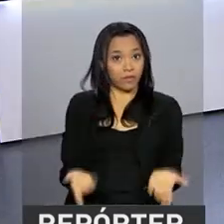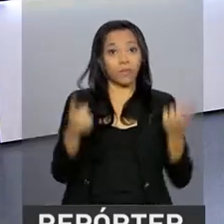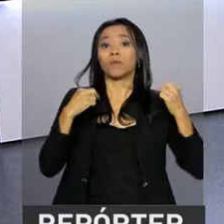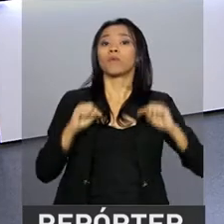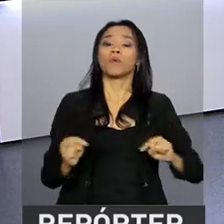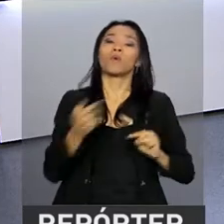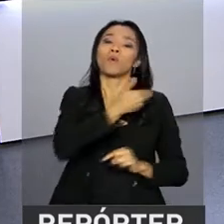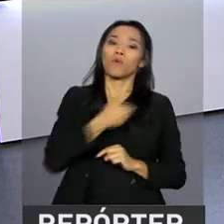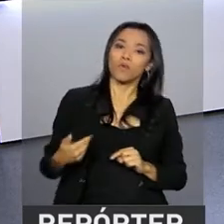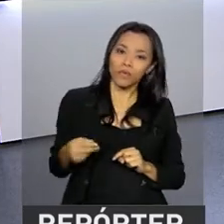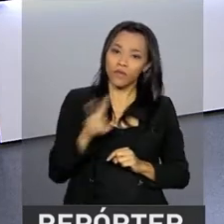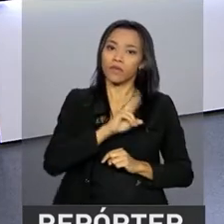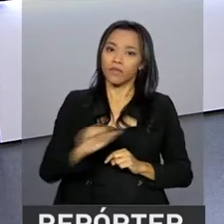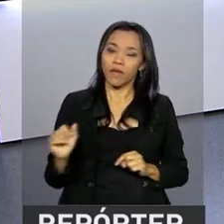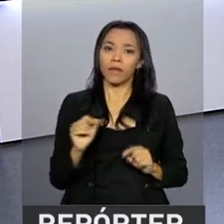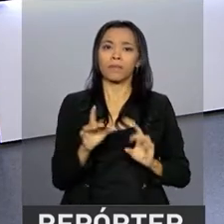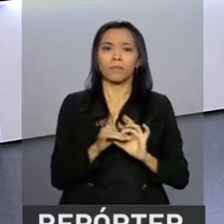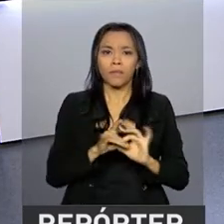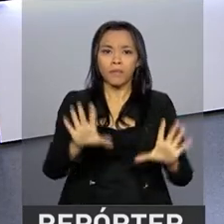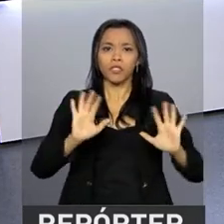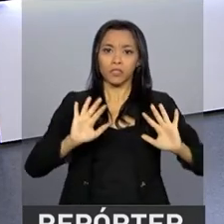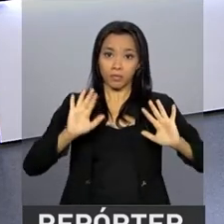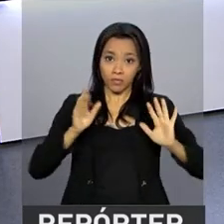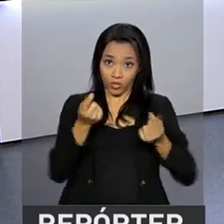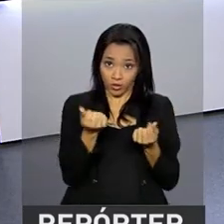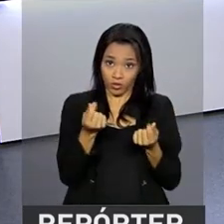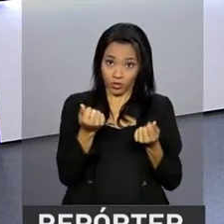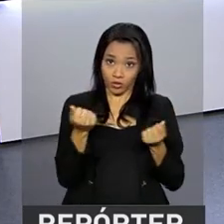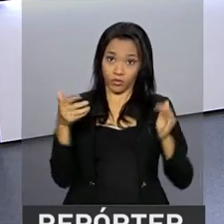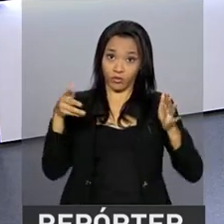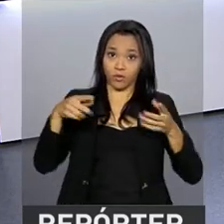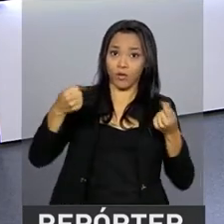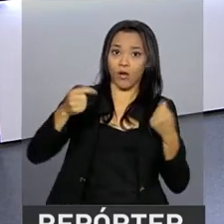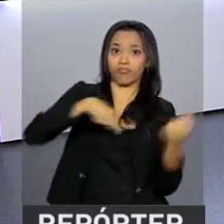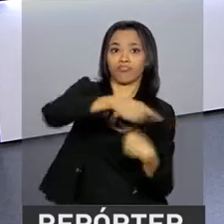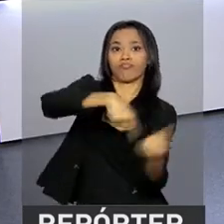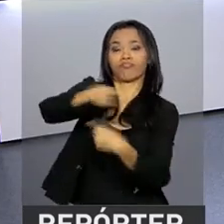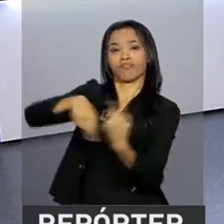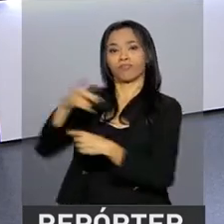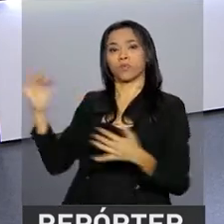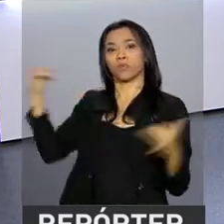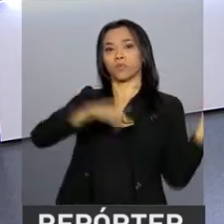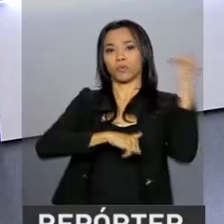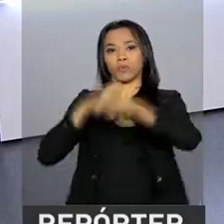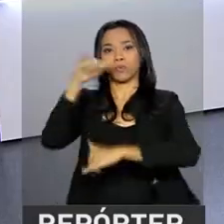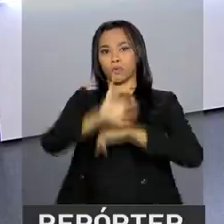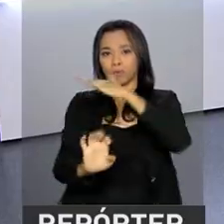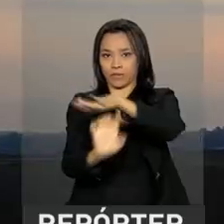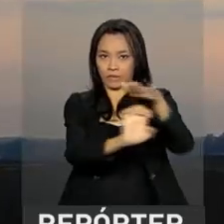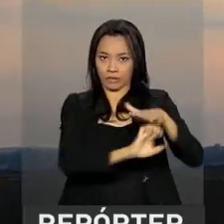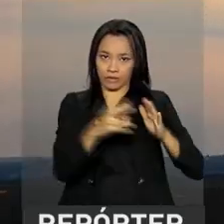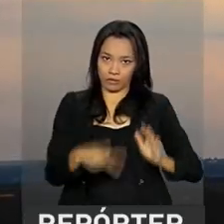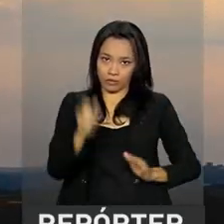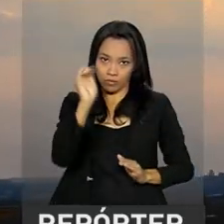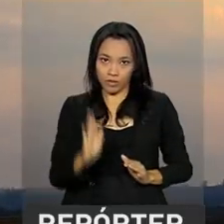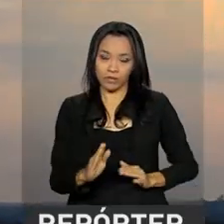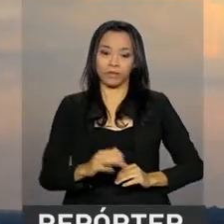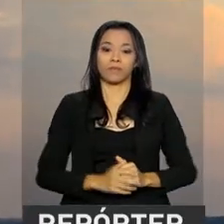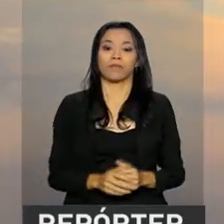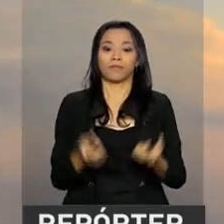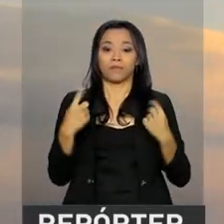permitir o aumento da participação de capital estrangeiro nas empresas aéreas brasileiras o